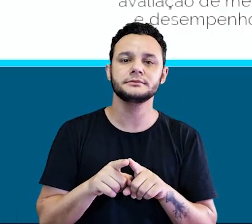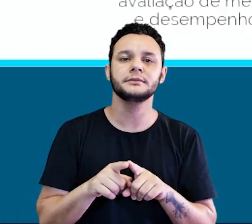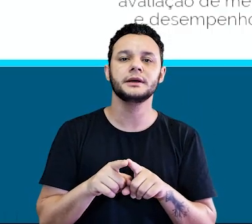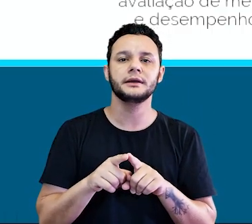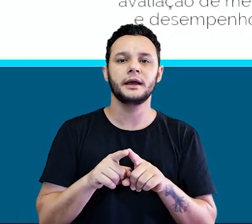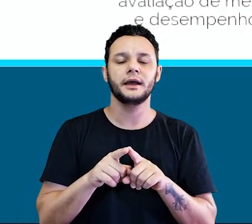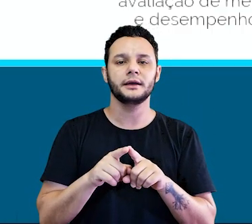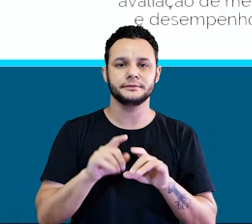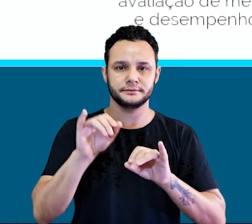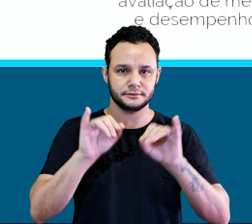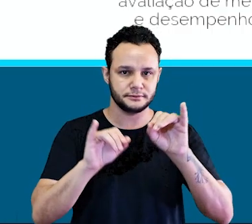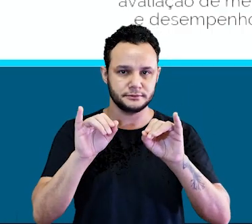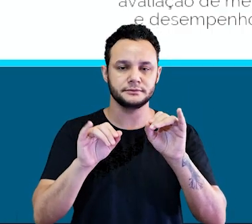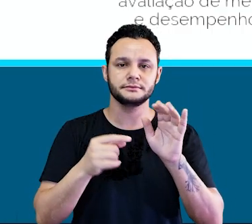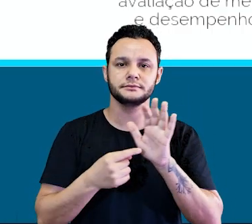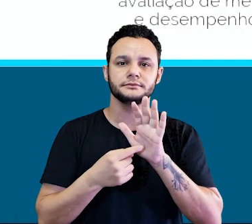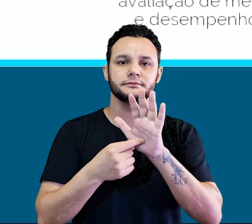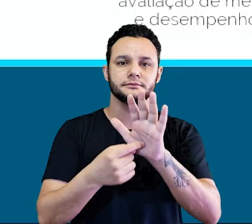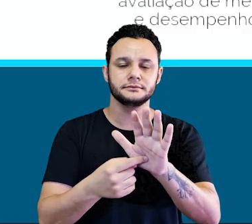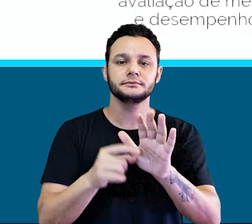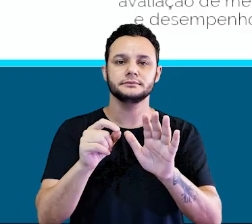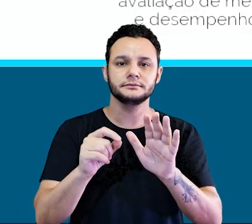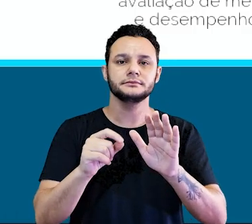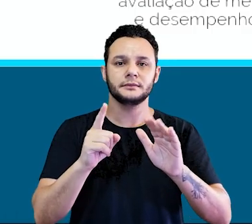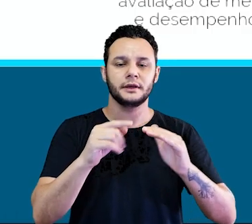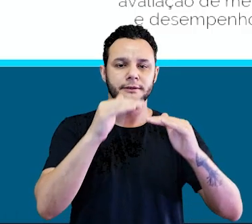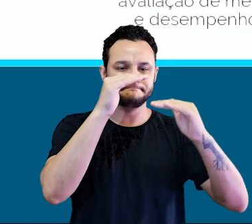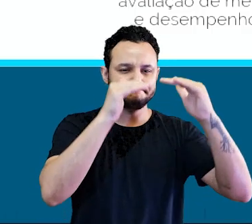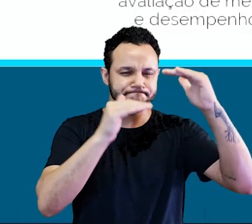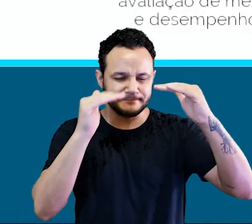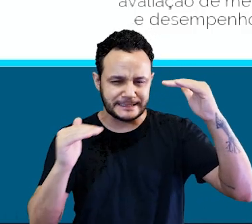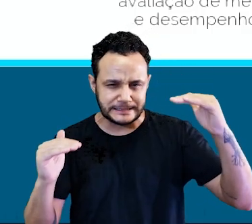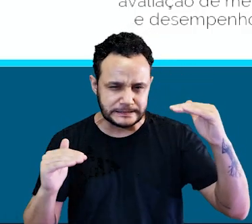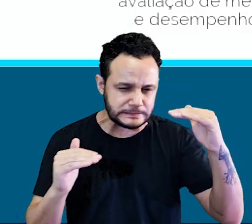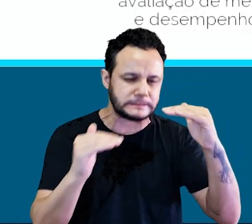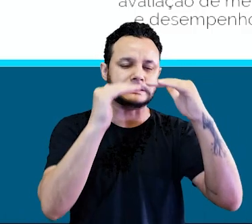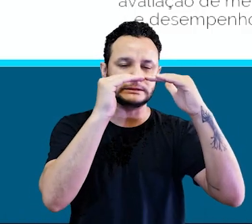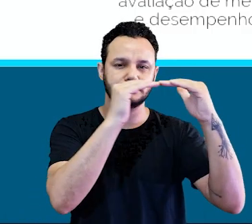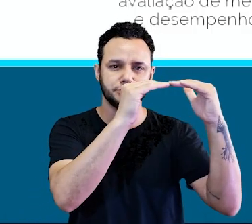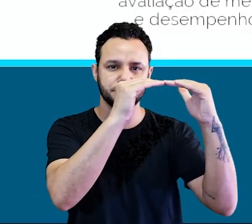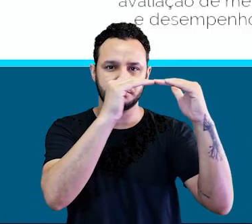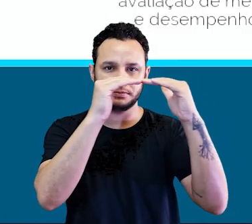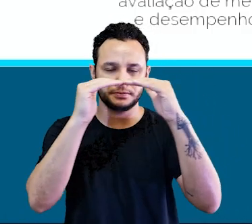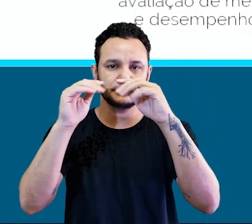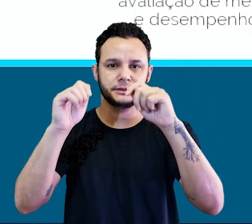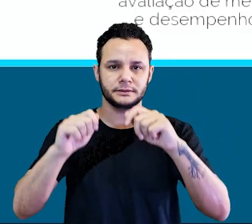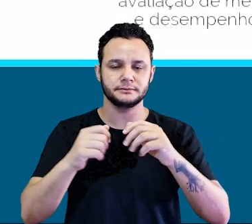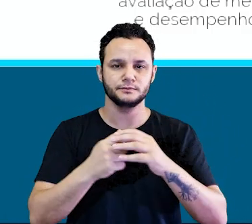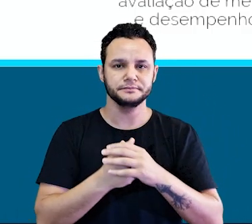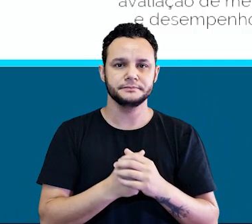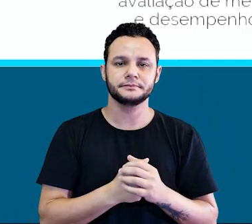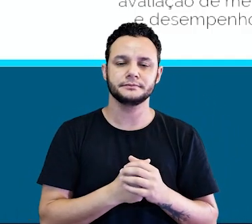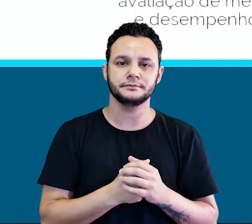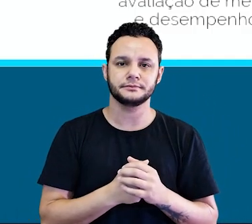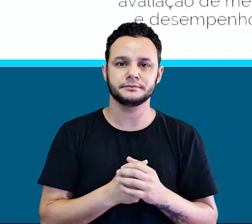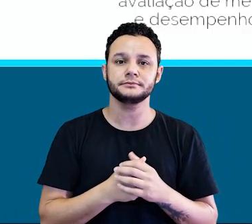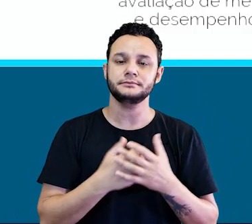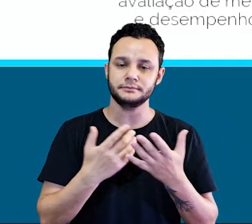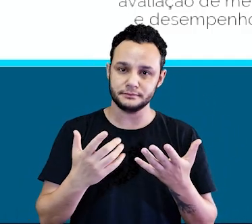Também quando esses índices mostram, né, uma redução, né, das desigualdades educacionais, né? Enfim,